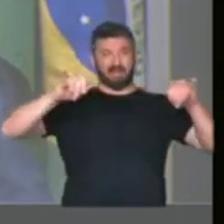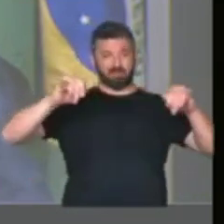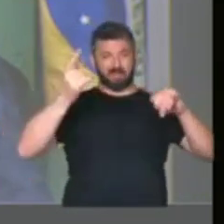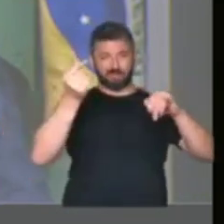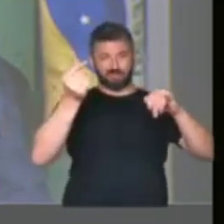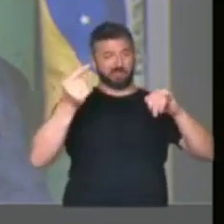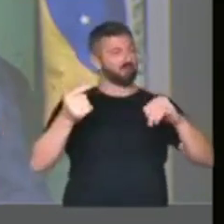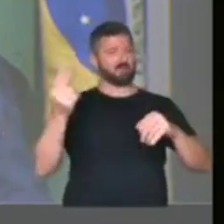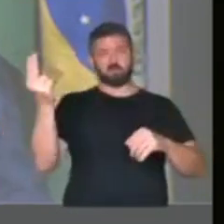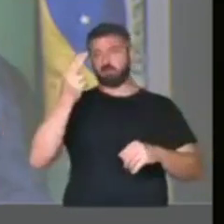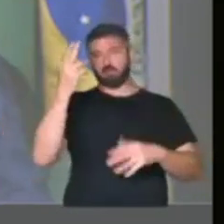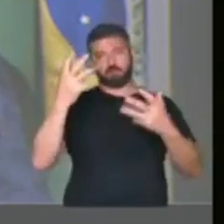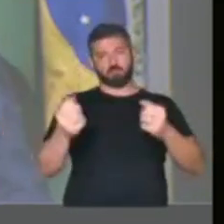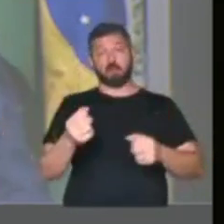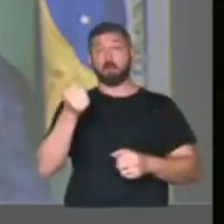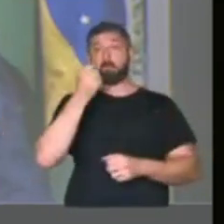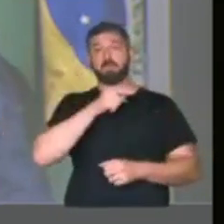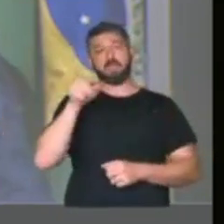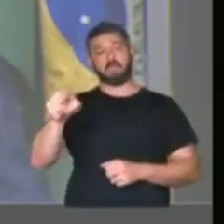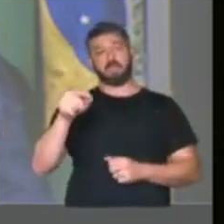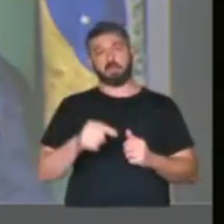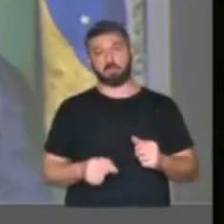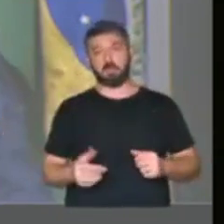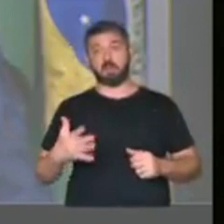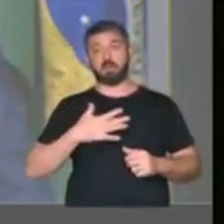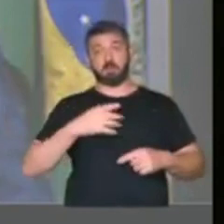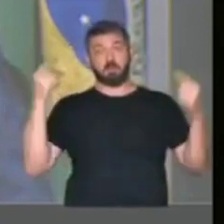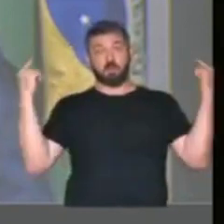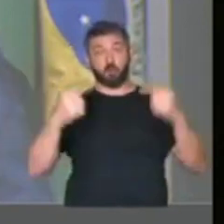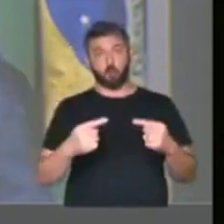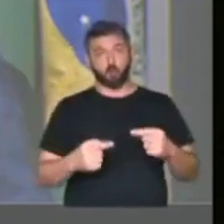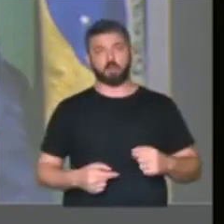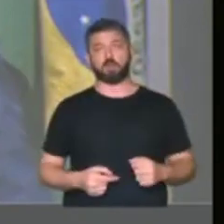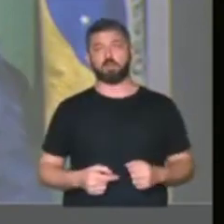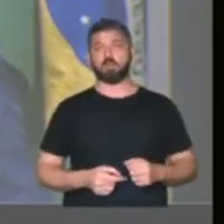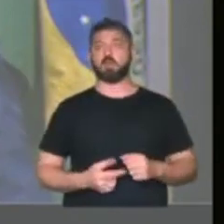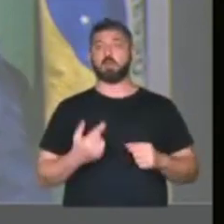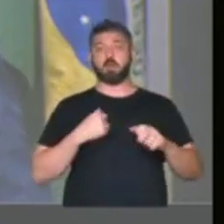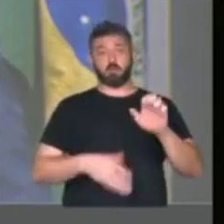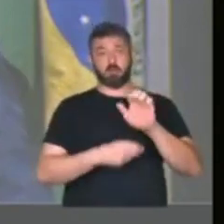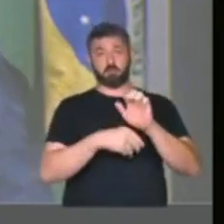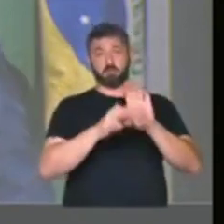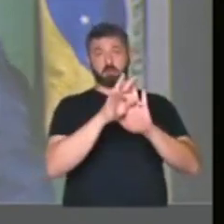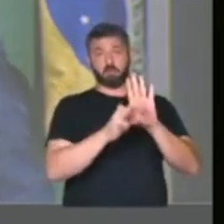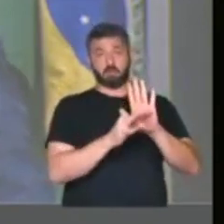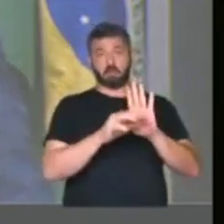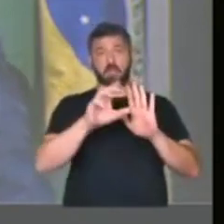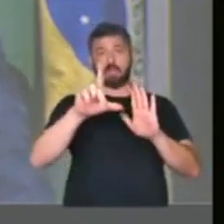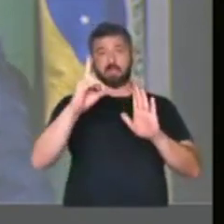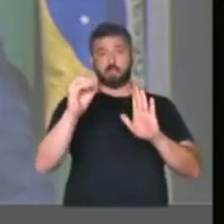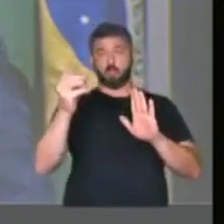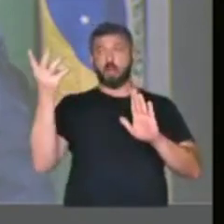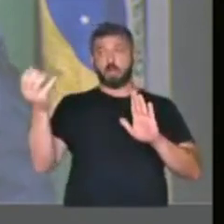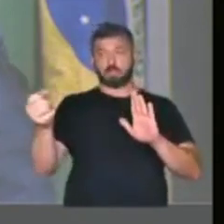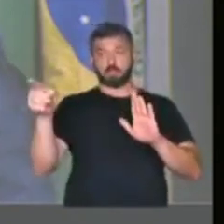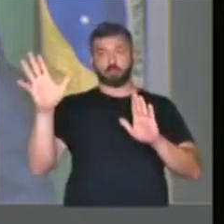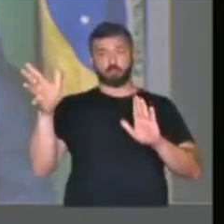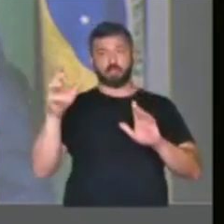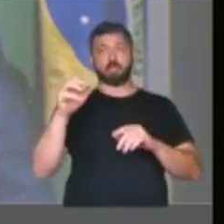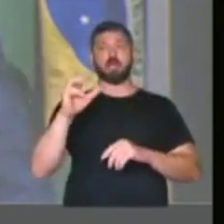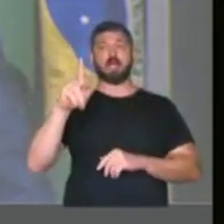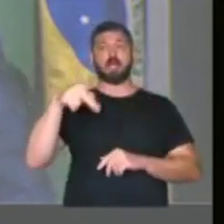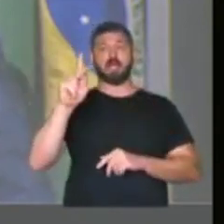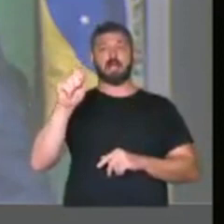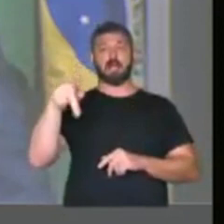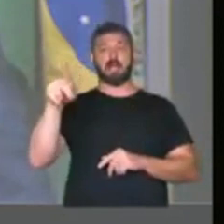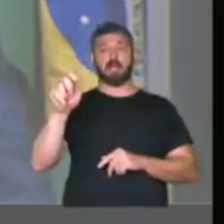inaceitável isso é um escárnio tem o posicionamento contrário apresentei emenda janelle deu acatado pelo deputado pelo relator deputado kaká